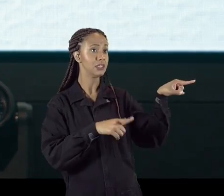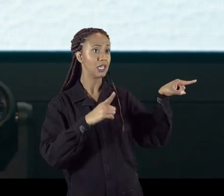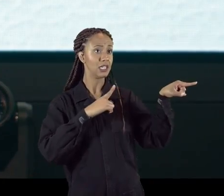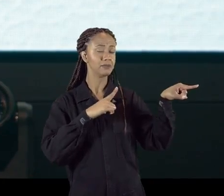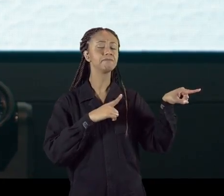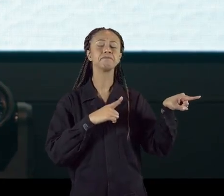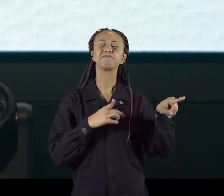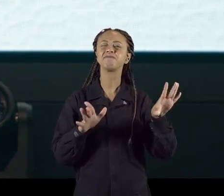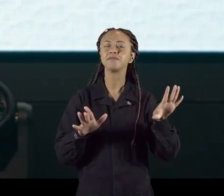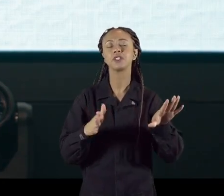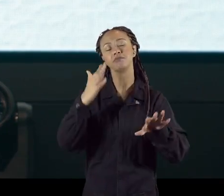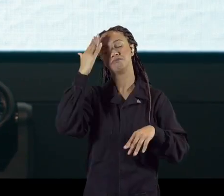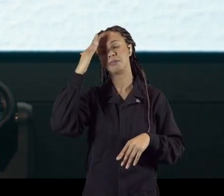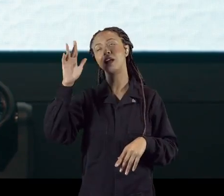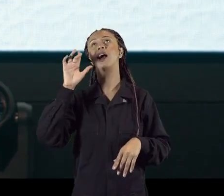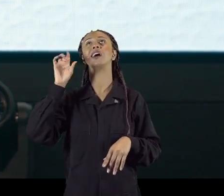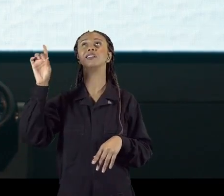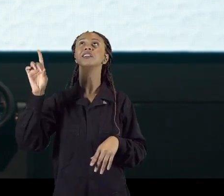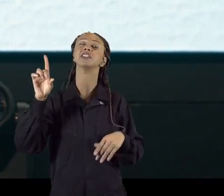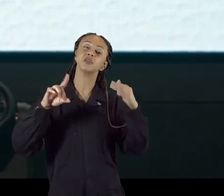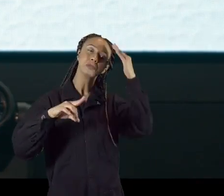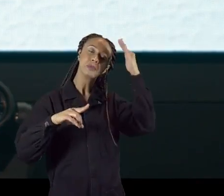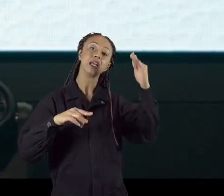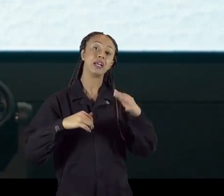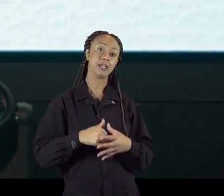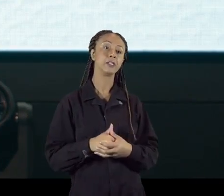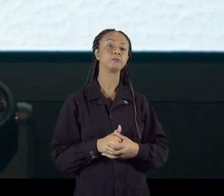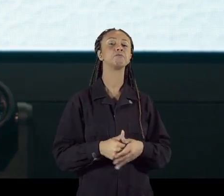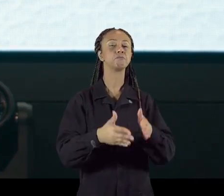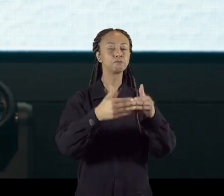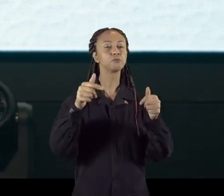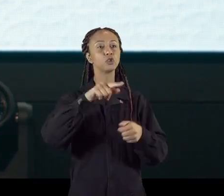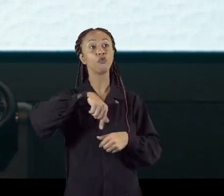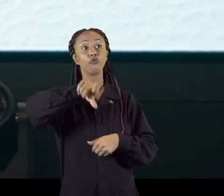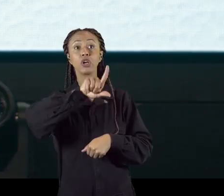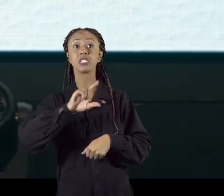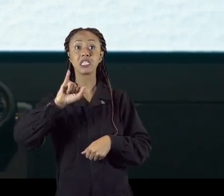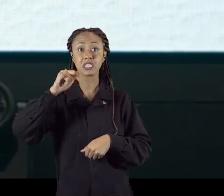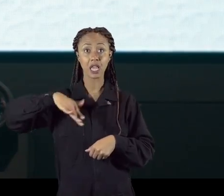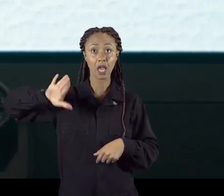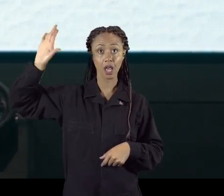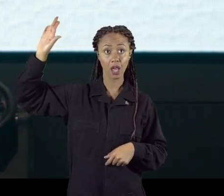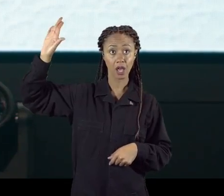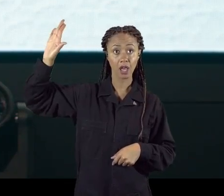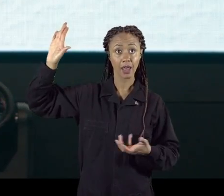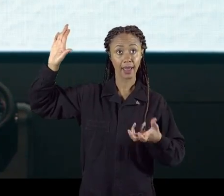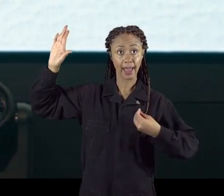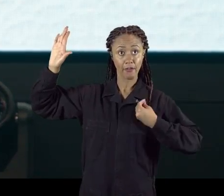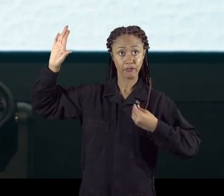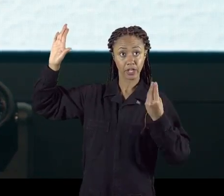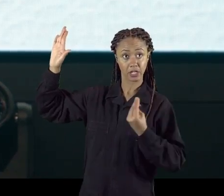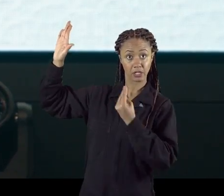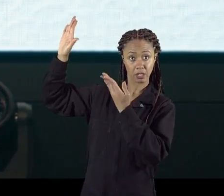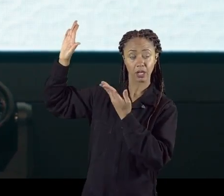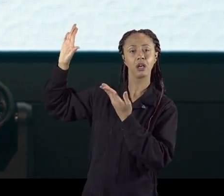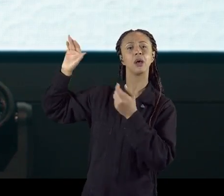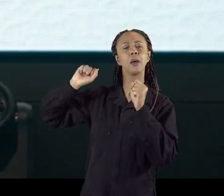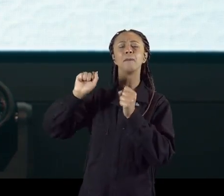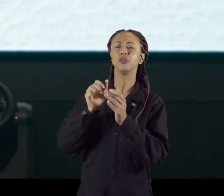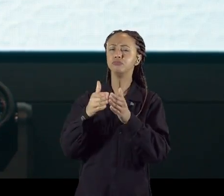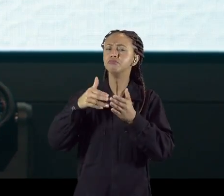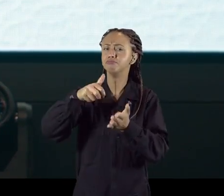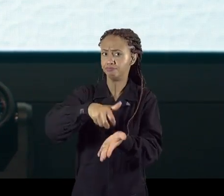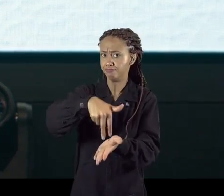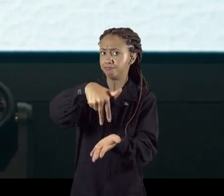eu vou pedir para graças a Deus também graças a Deus eu vou pedir para você que tá levantando a sua mão entregando à Vida para Cristo fique de